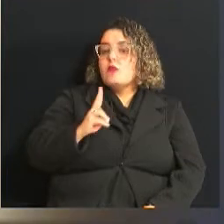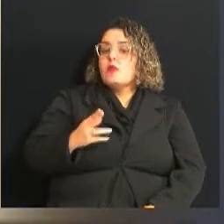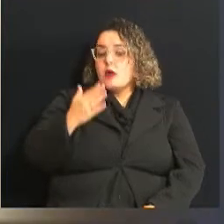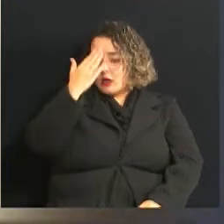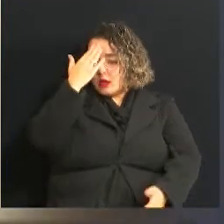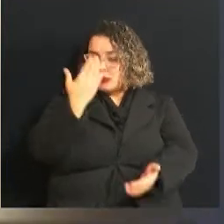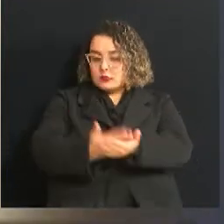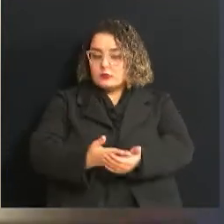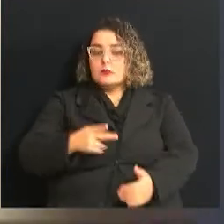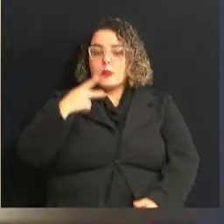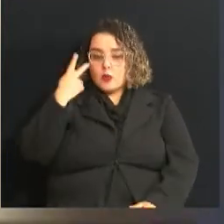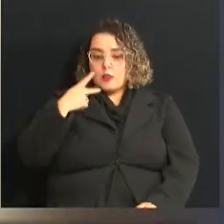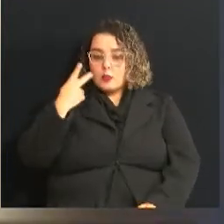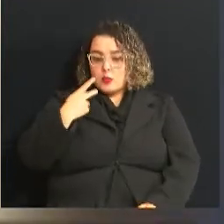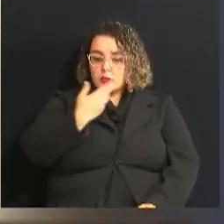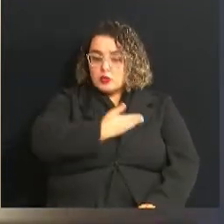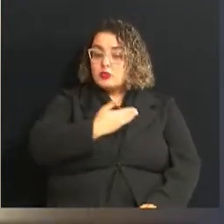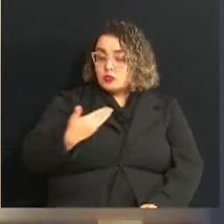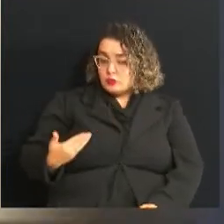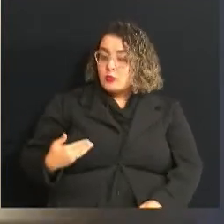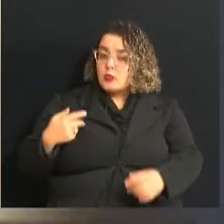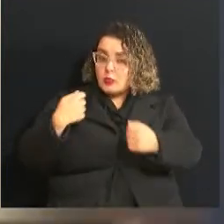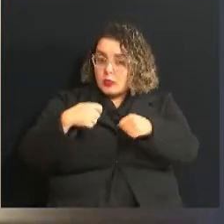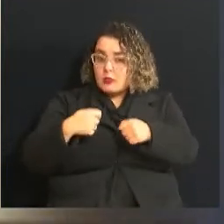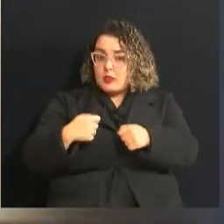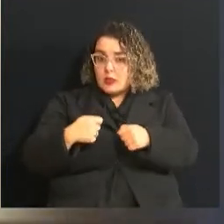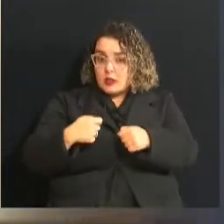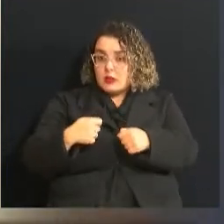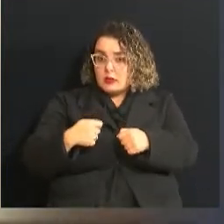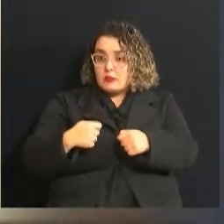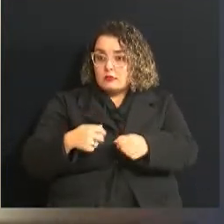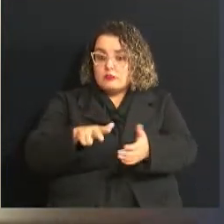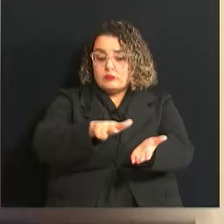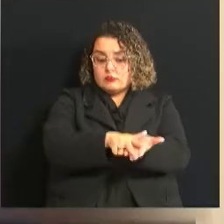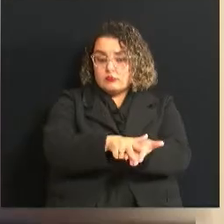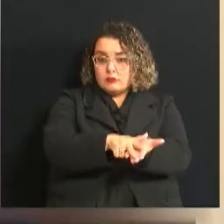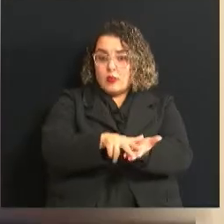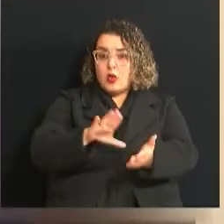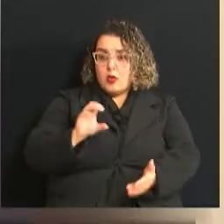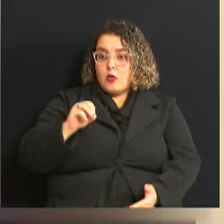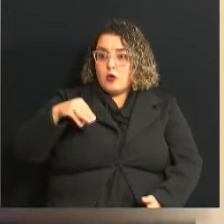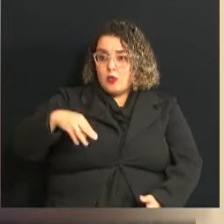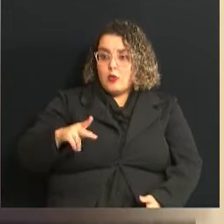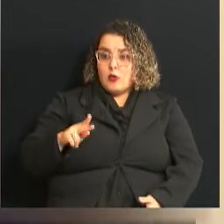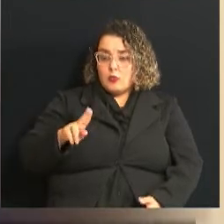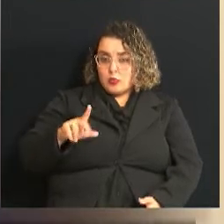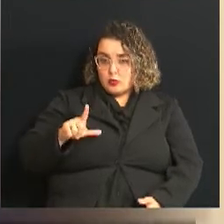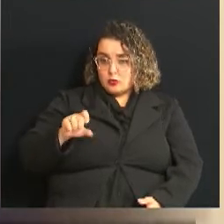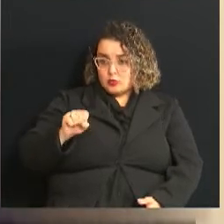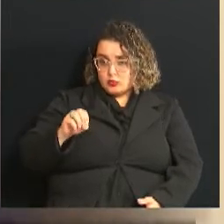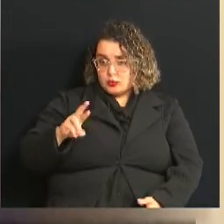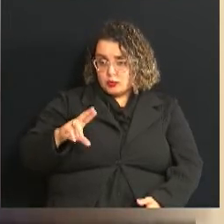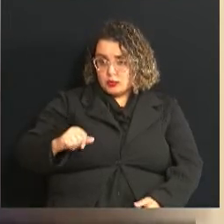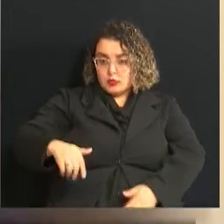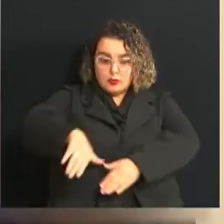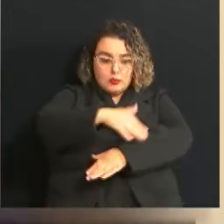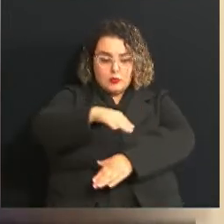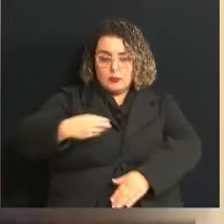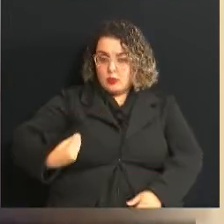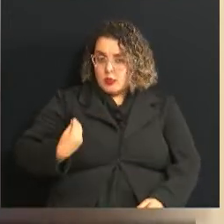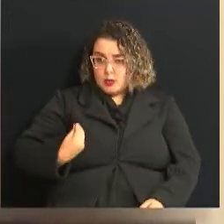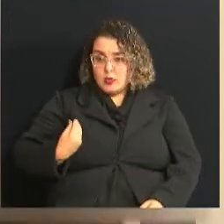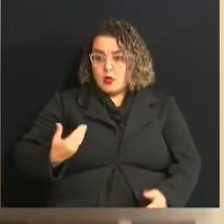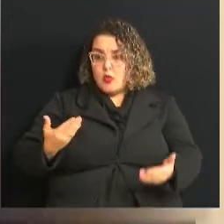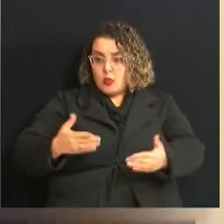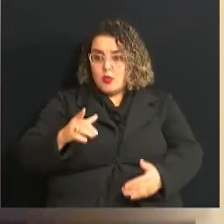política pública, é preciso considerar a internação compulsória. São pessoas hoje em situação de rua. Hoje nós temos